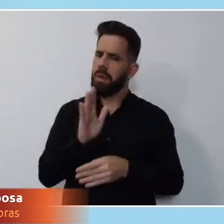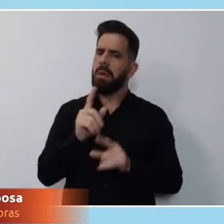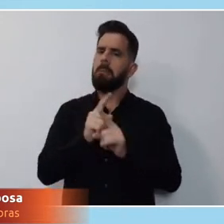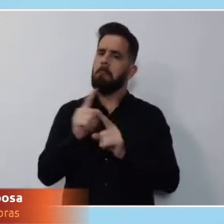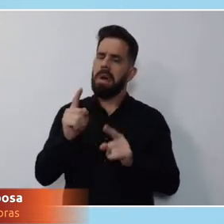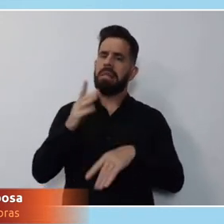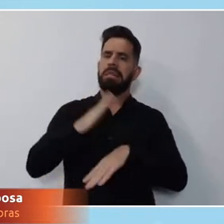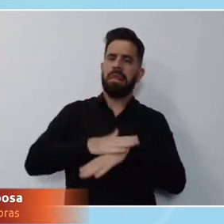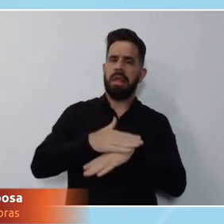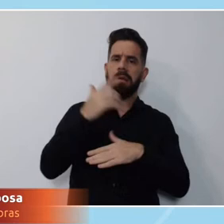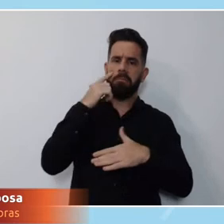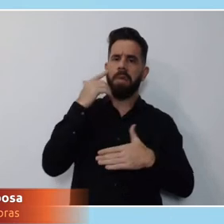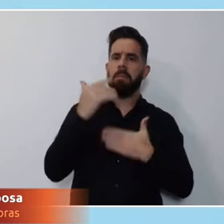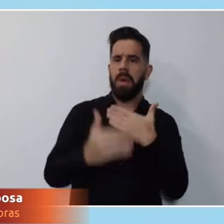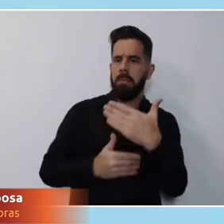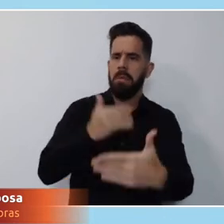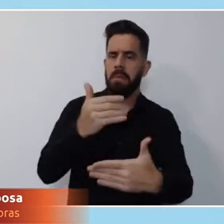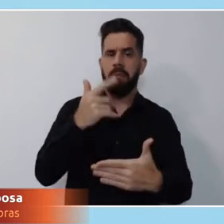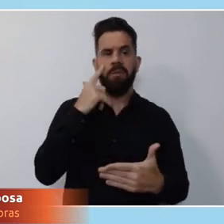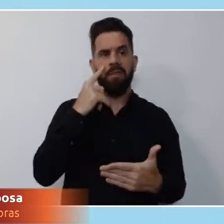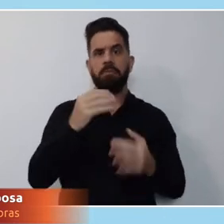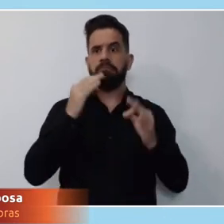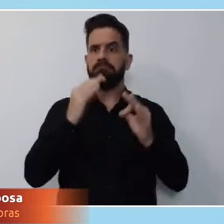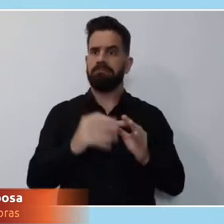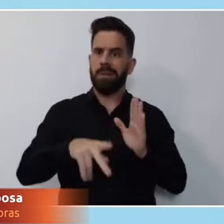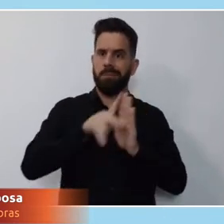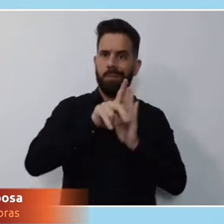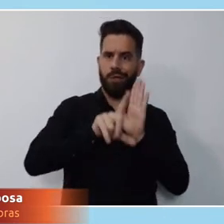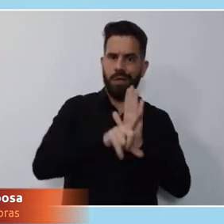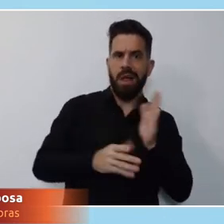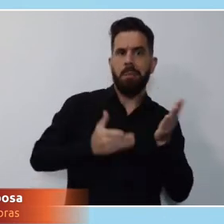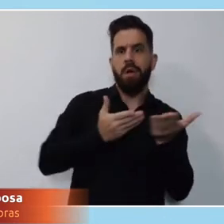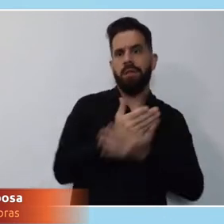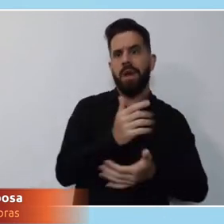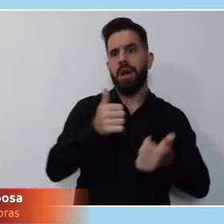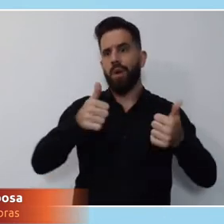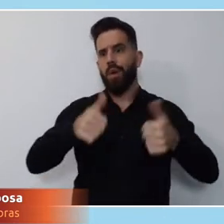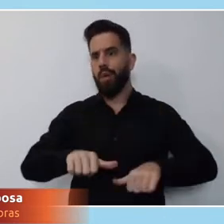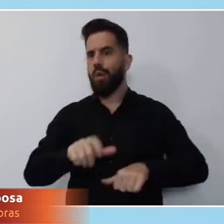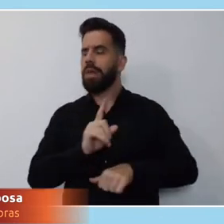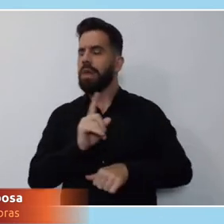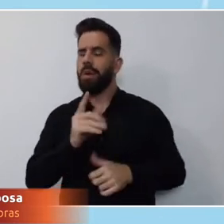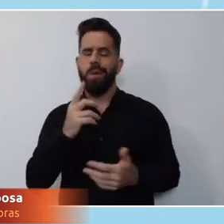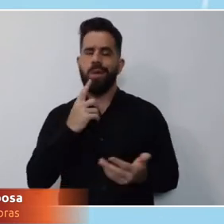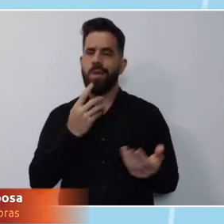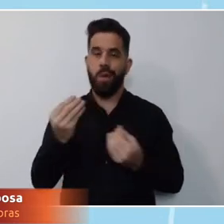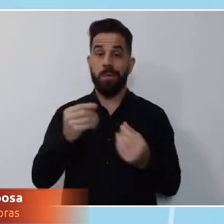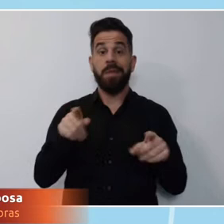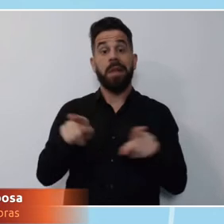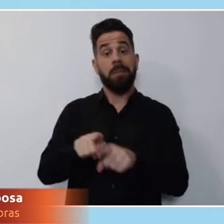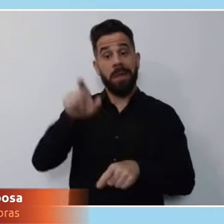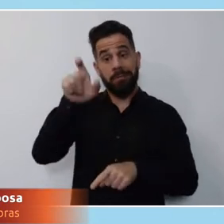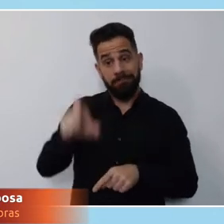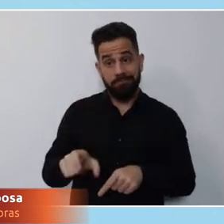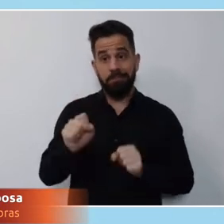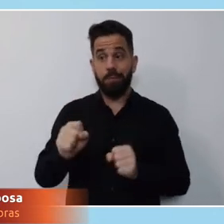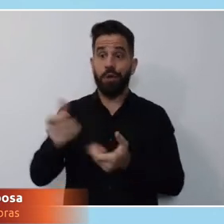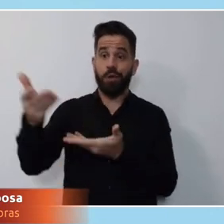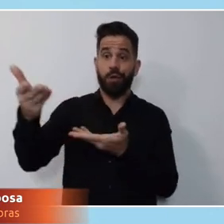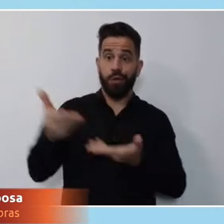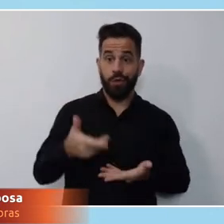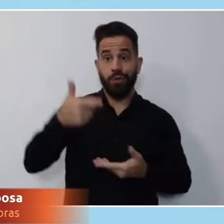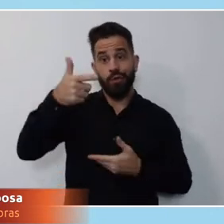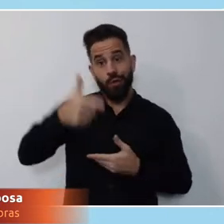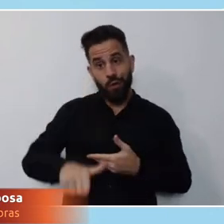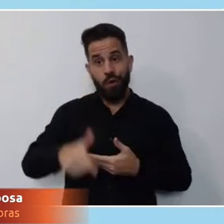esse projeto vai ou não sair do papel. E a gente continua, então, também contando com a senhora para continuar explicando mais sobre esse assunto. Muito